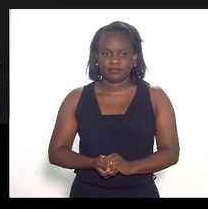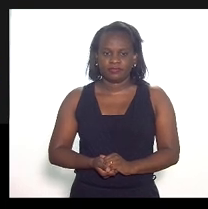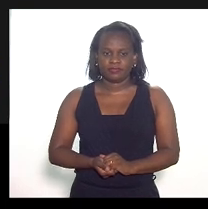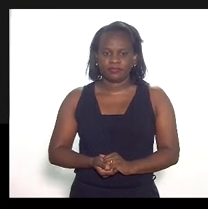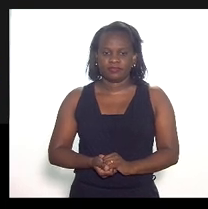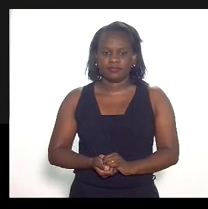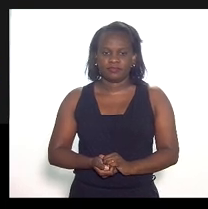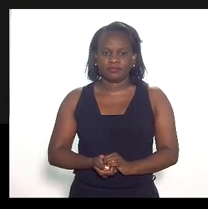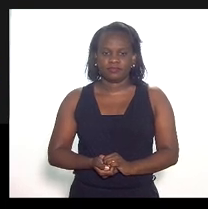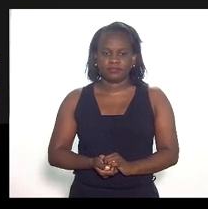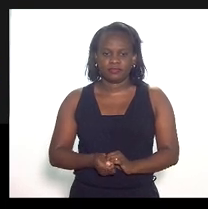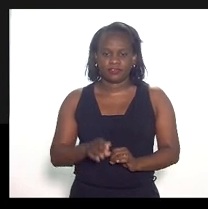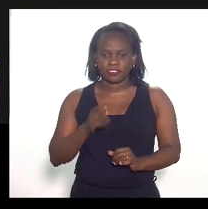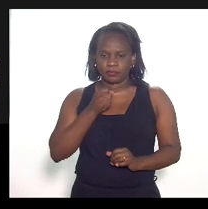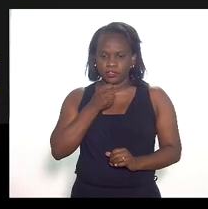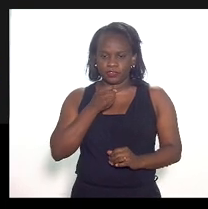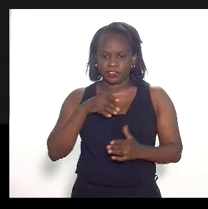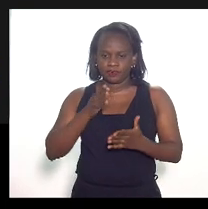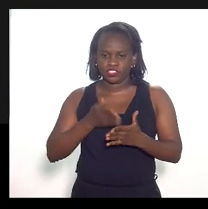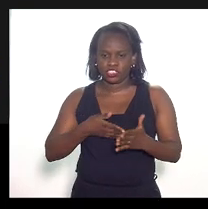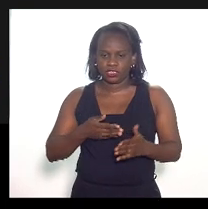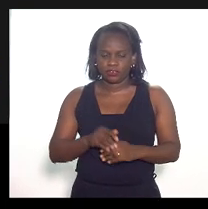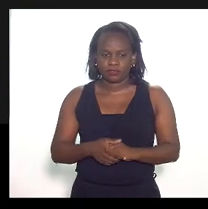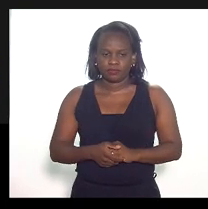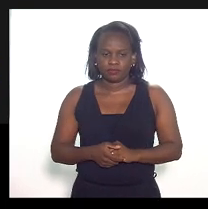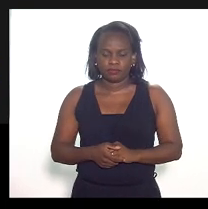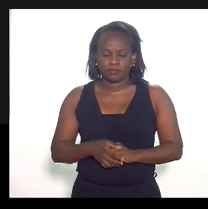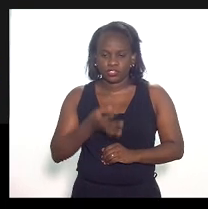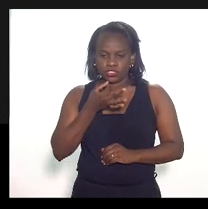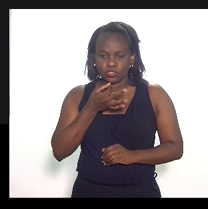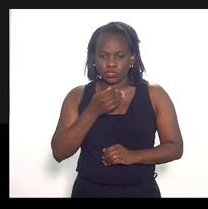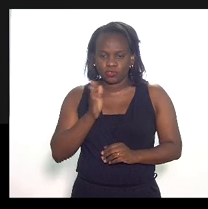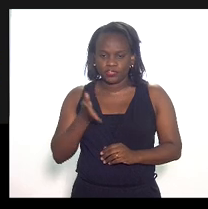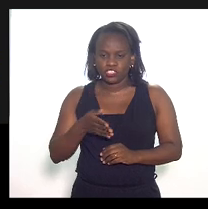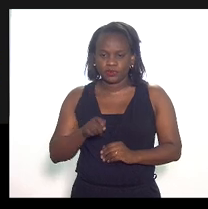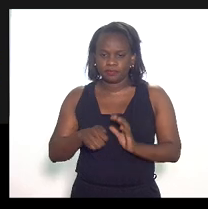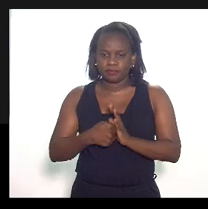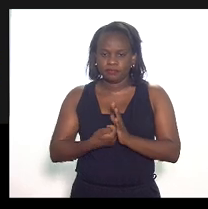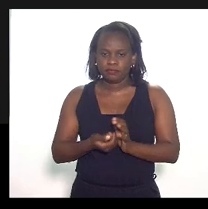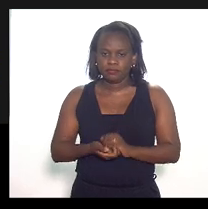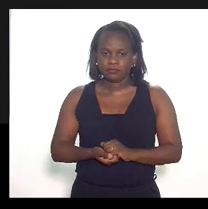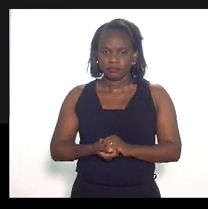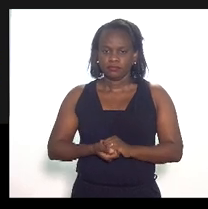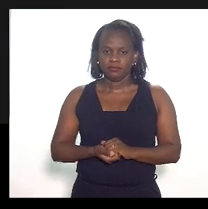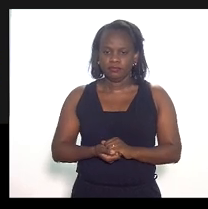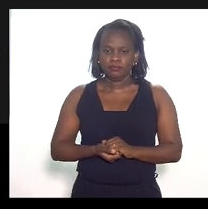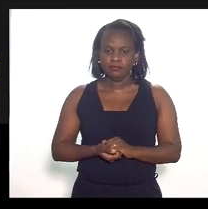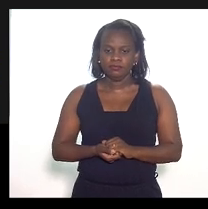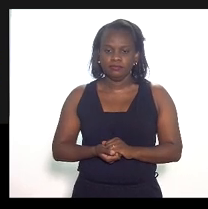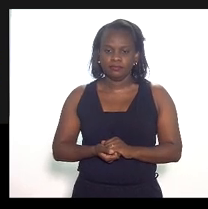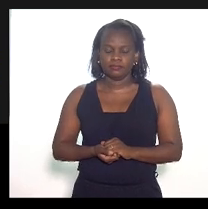Está com o microfone fechado. Está com o microfone fechado, doutora Fernanda.